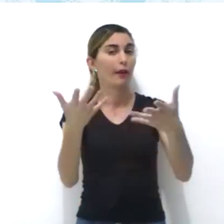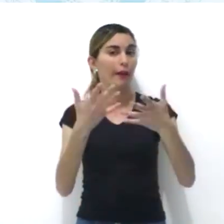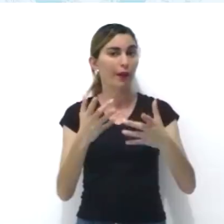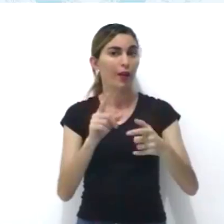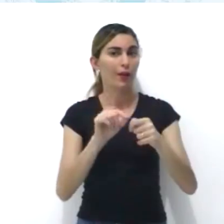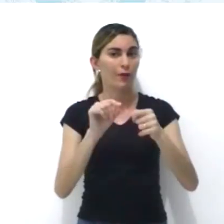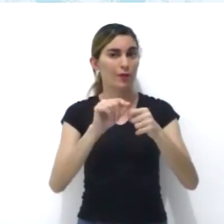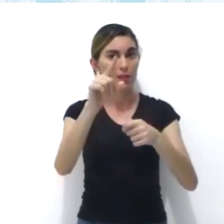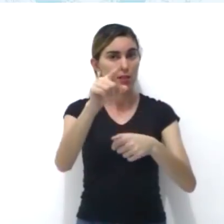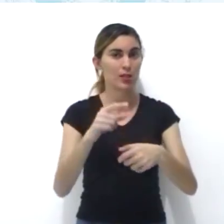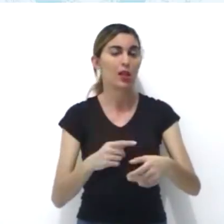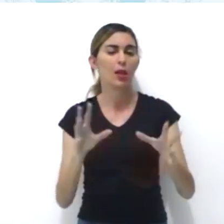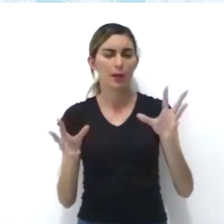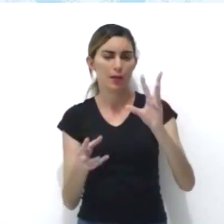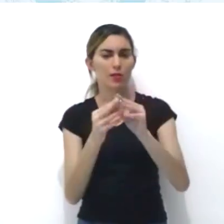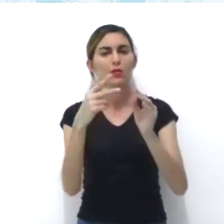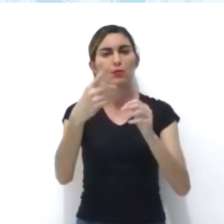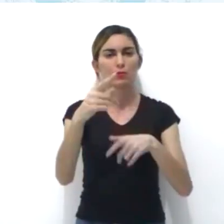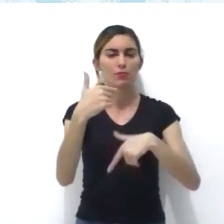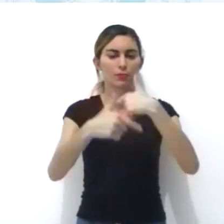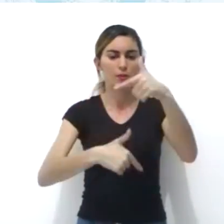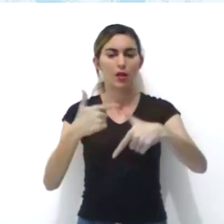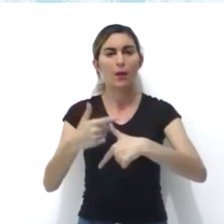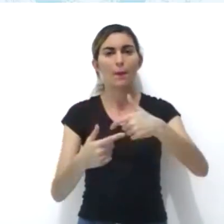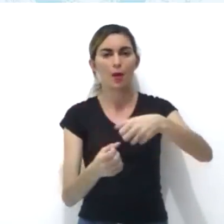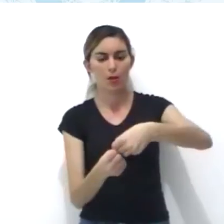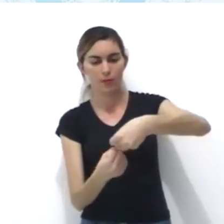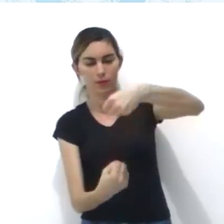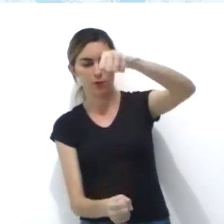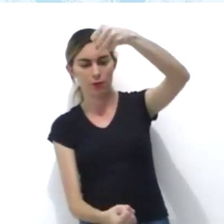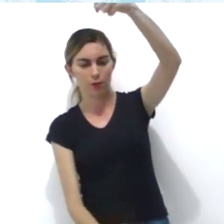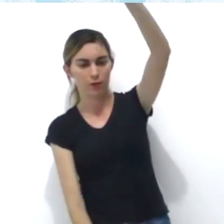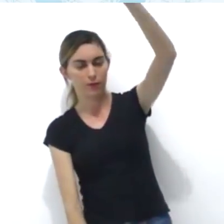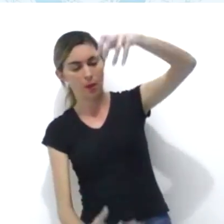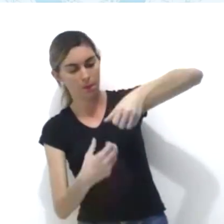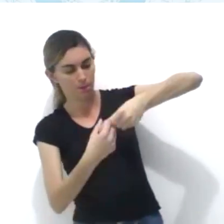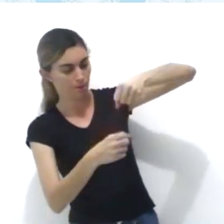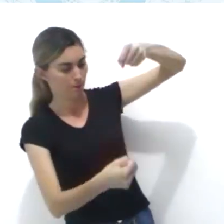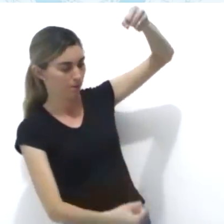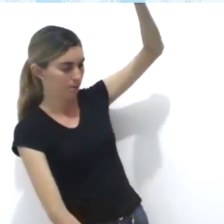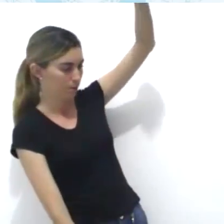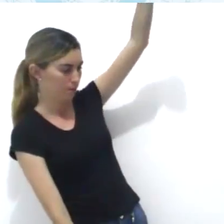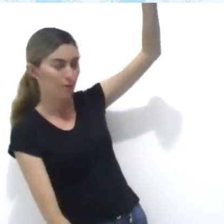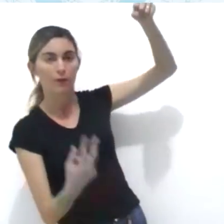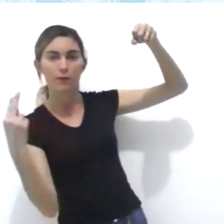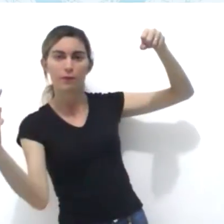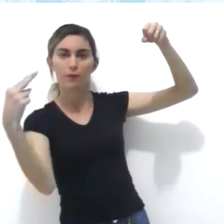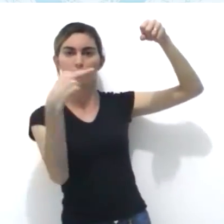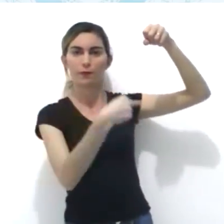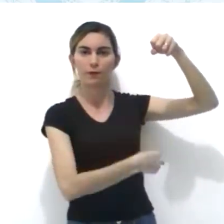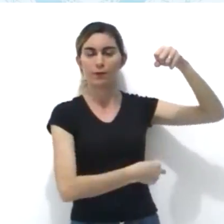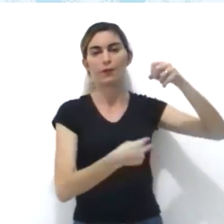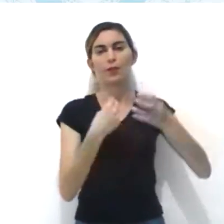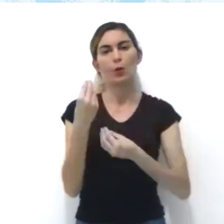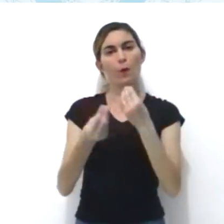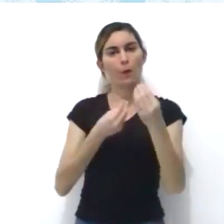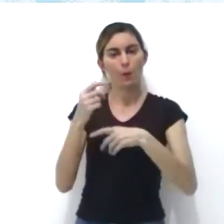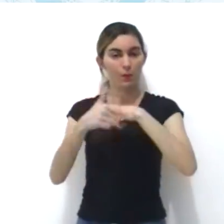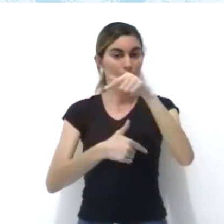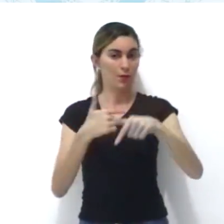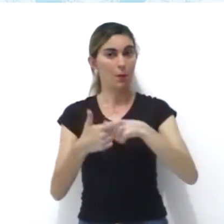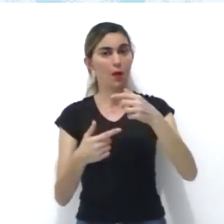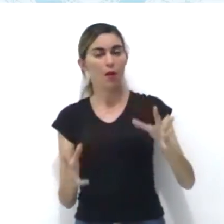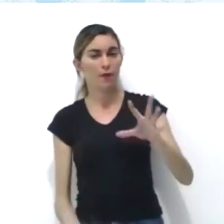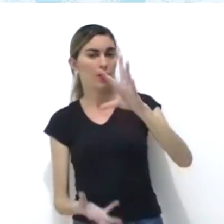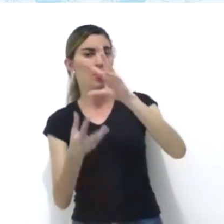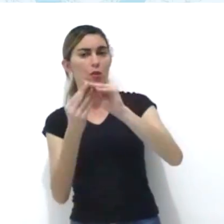isso. As feiras querem que você sintetize o seu trabalho através de um banner, né, que é uma exposição gráfica do teu